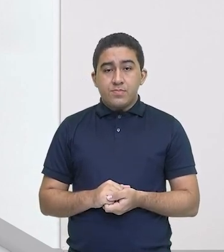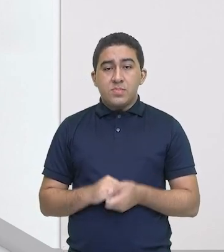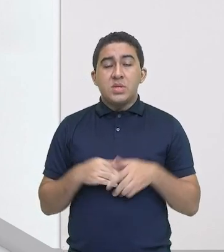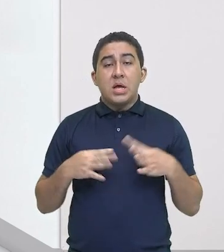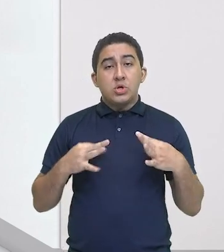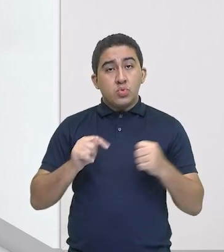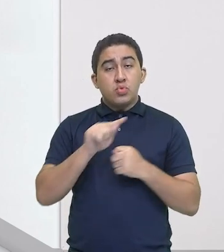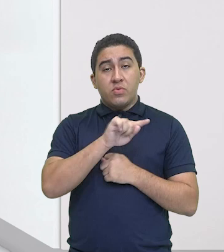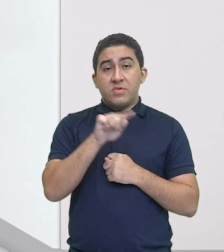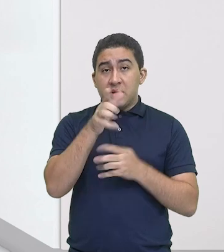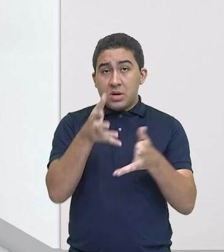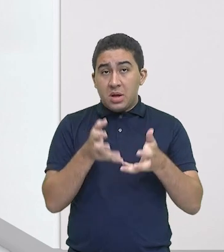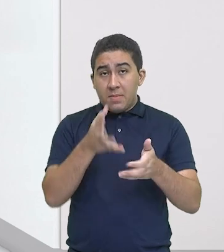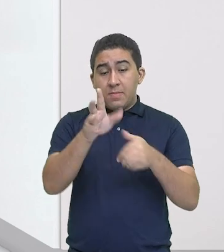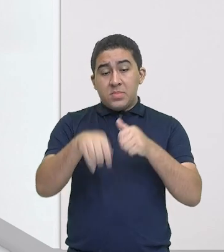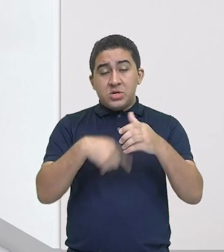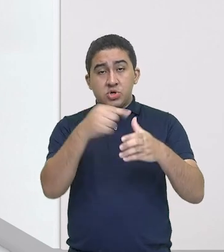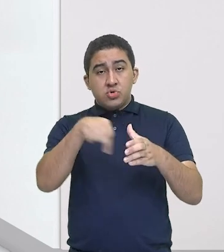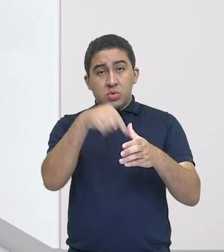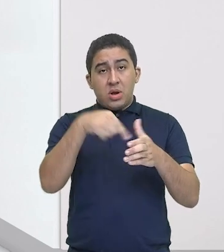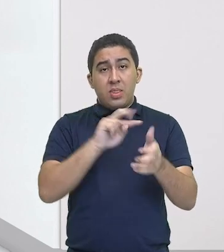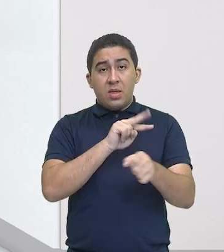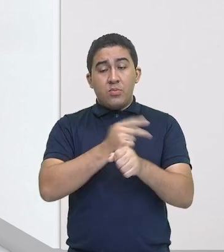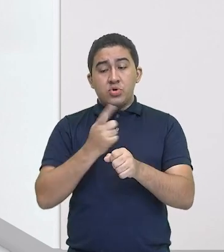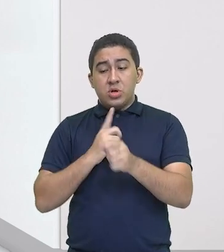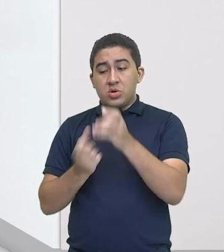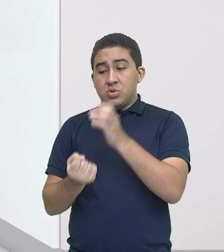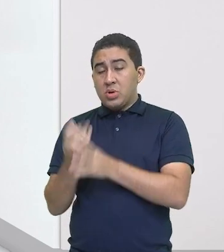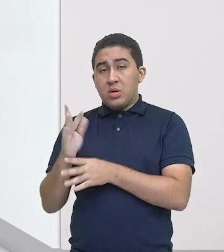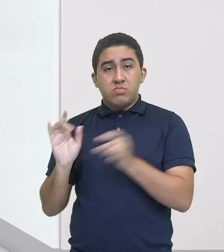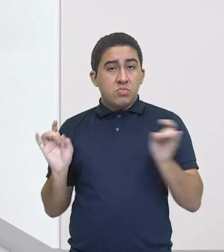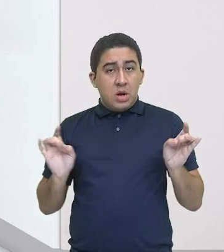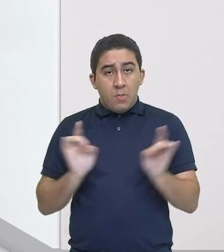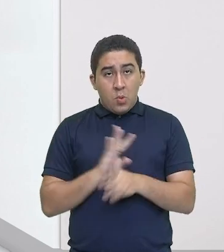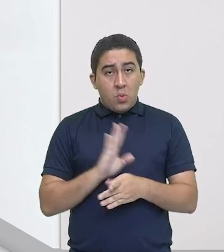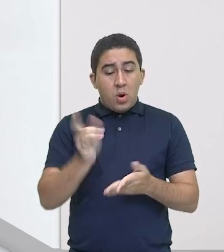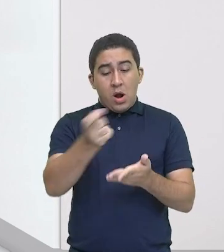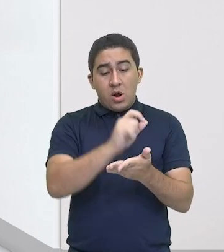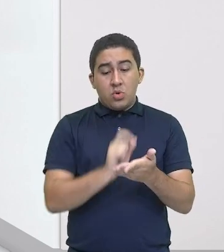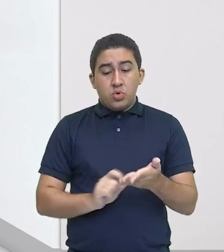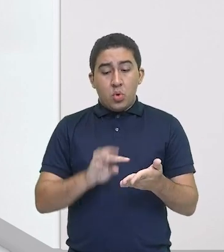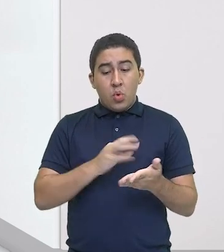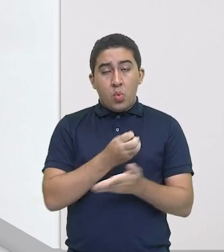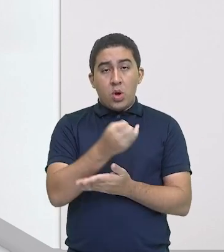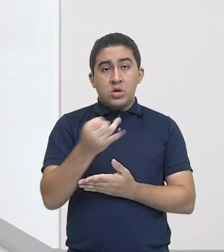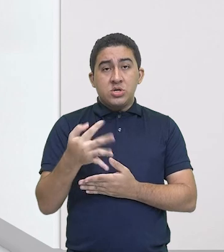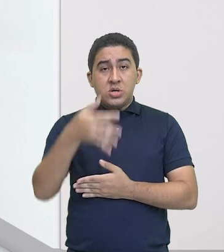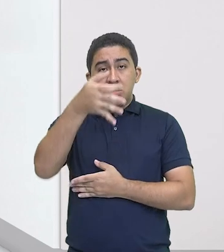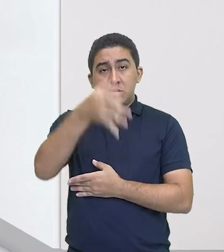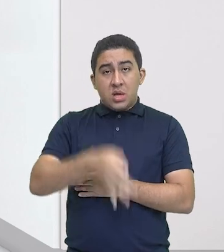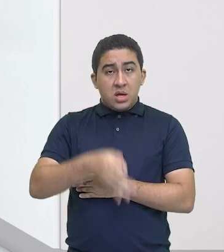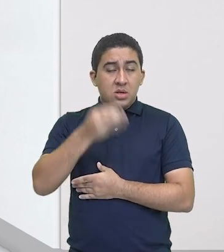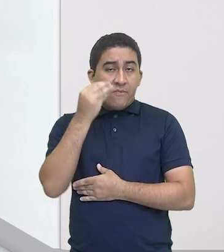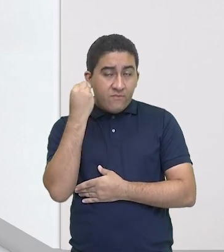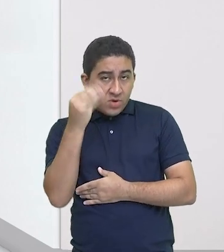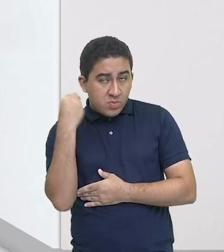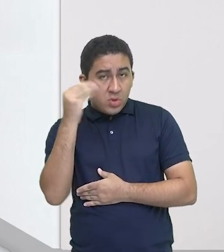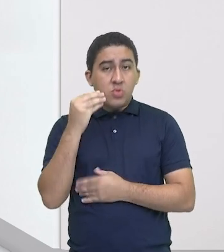colocar ali no seu bolo e você vai ver o resultado. Pronto, anotou as quantidades,